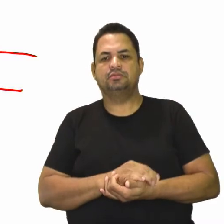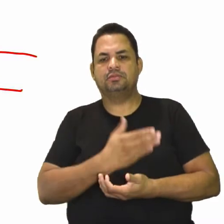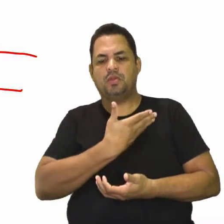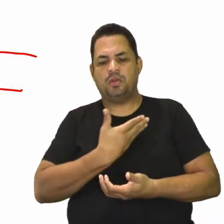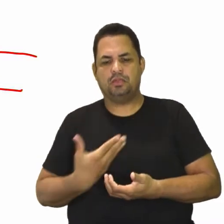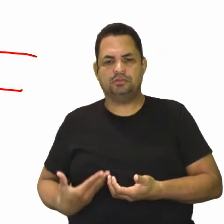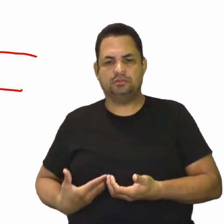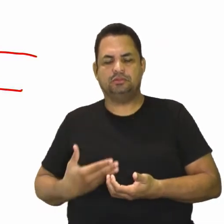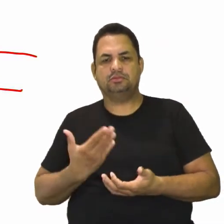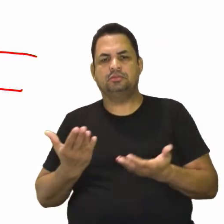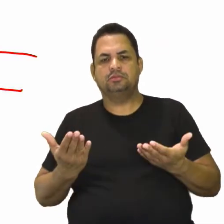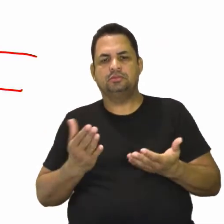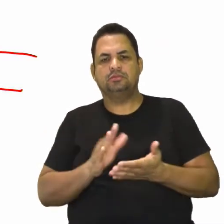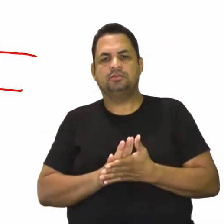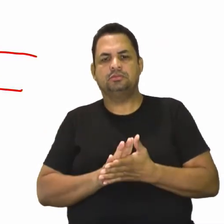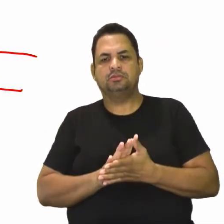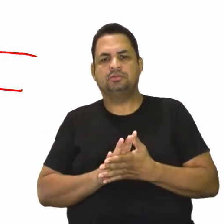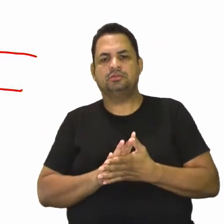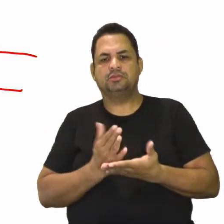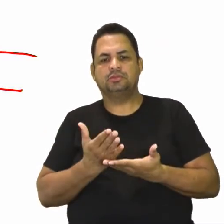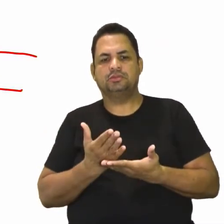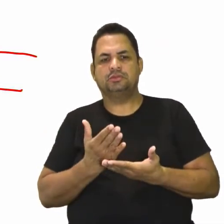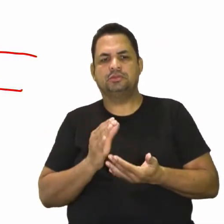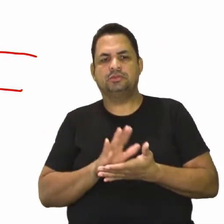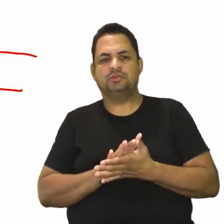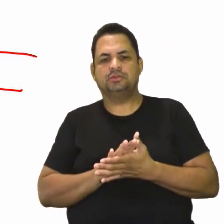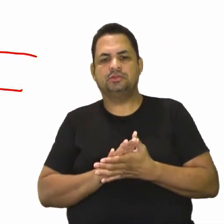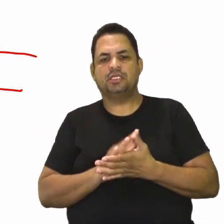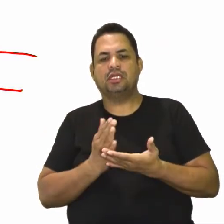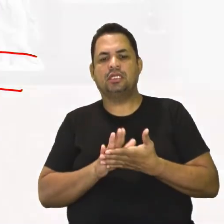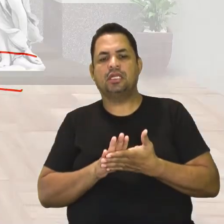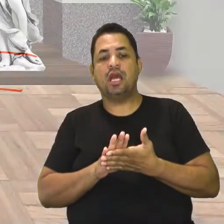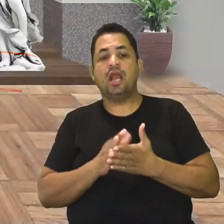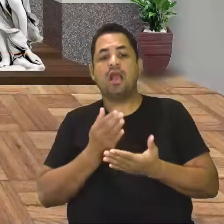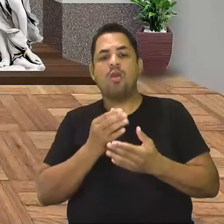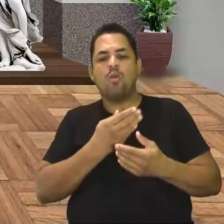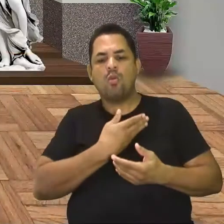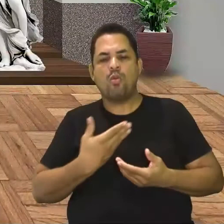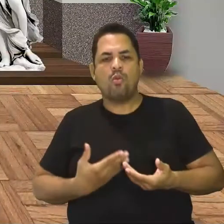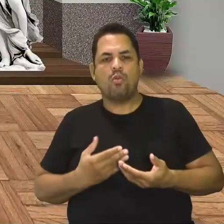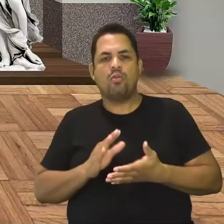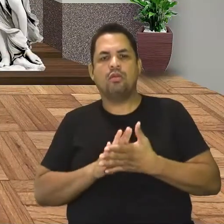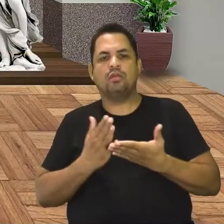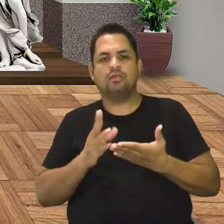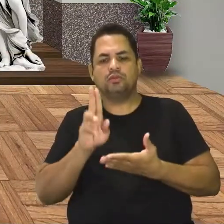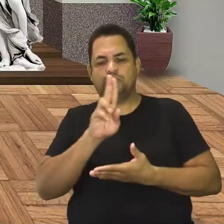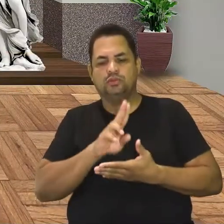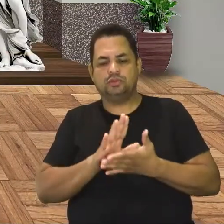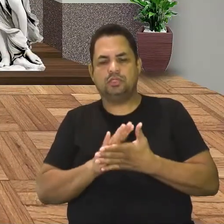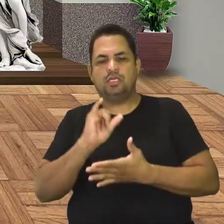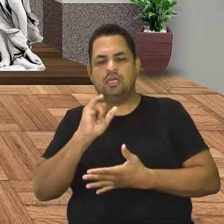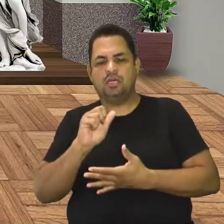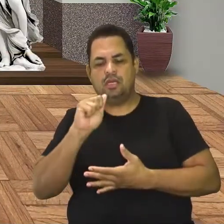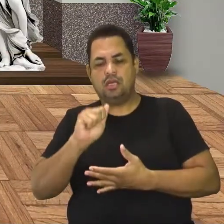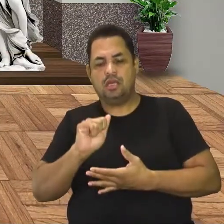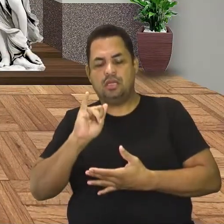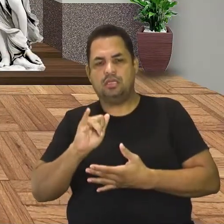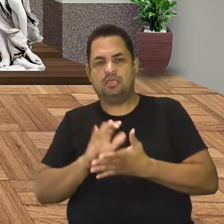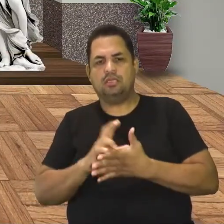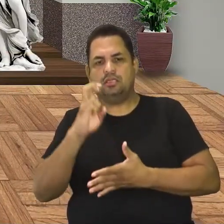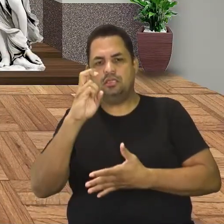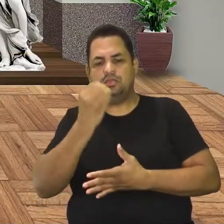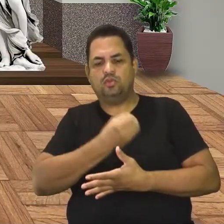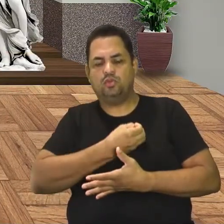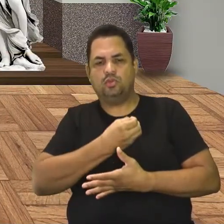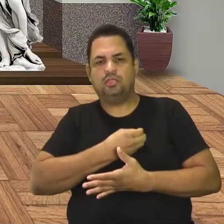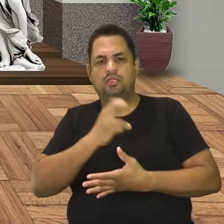Governo esse que ainda está sob a tutela do Ato Institucional número 5. O Ato Institucional número 5, ele ainda